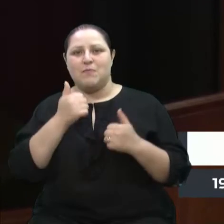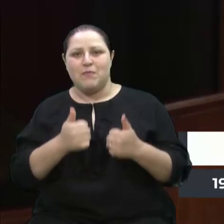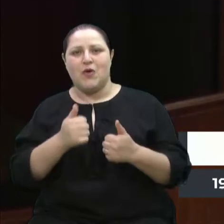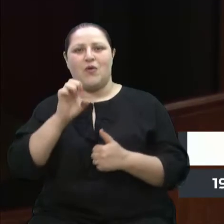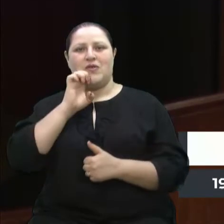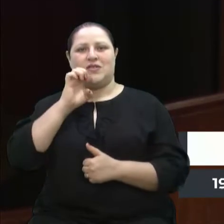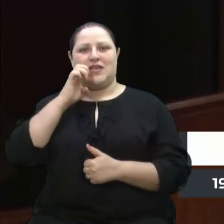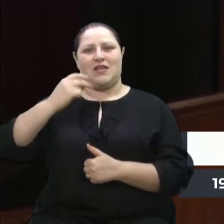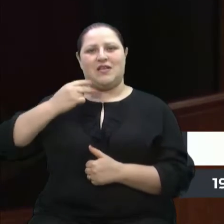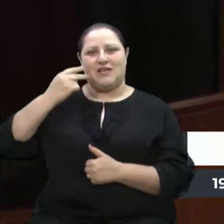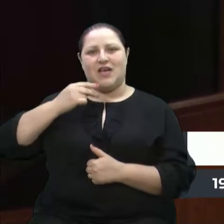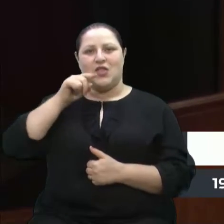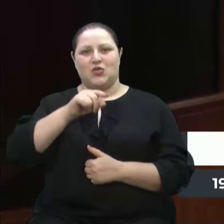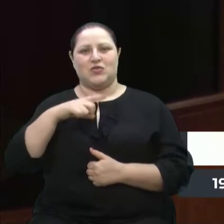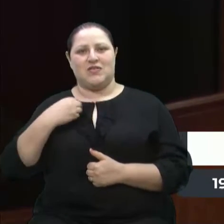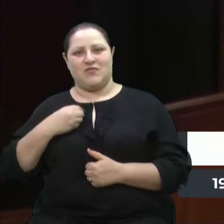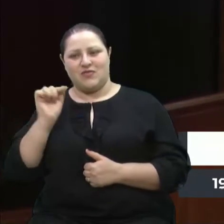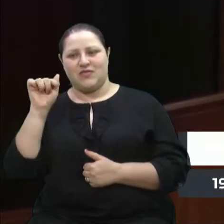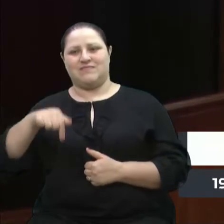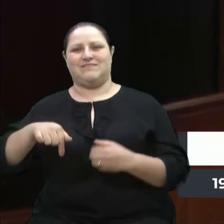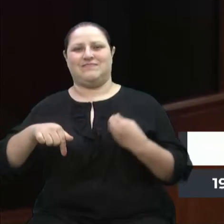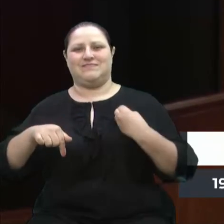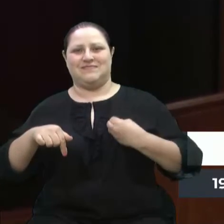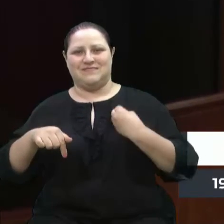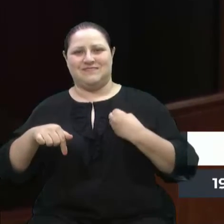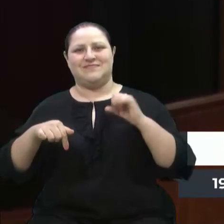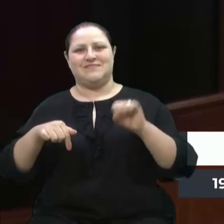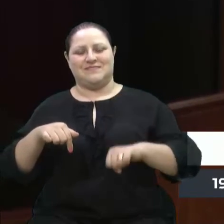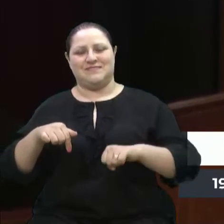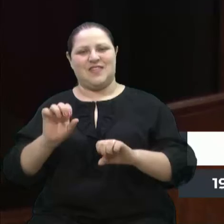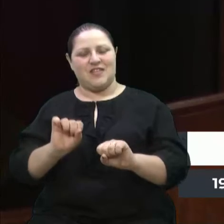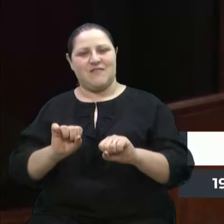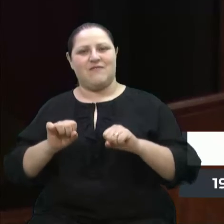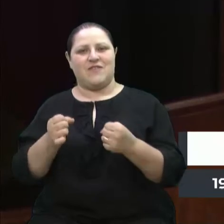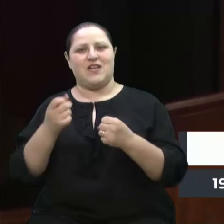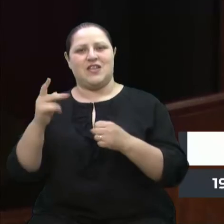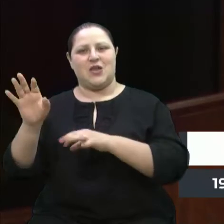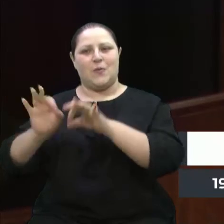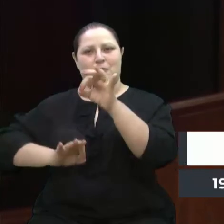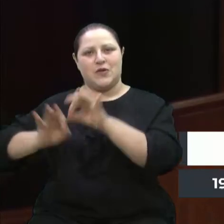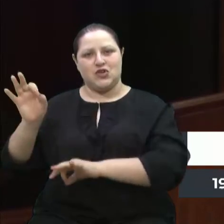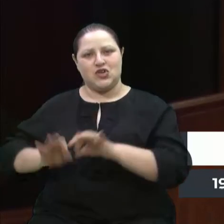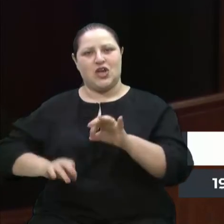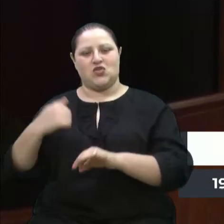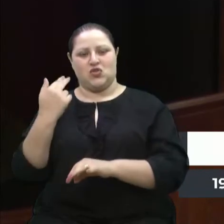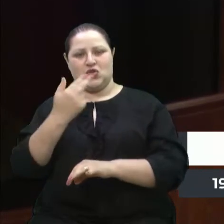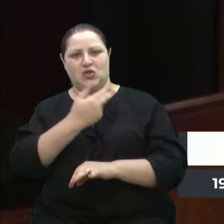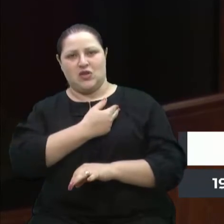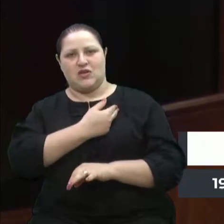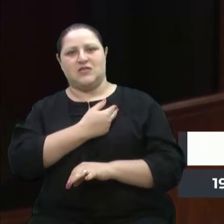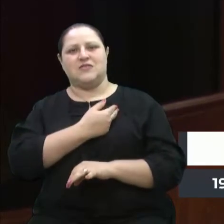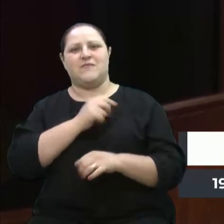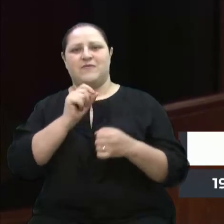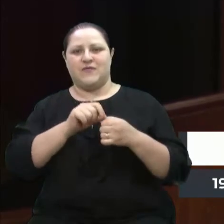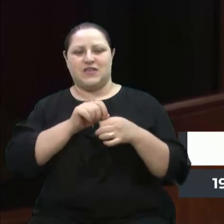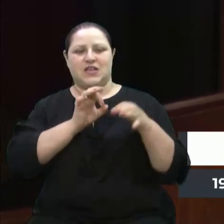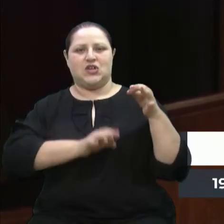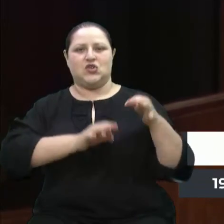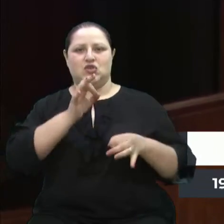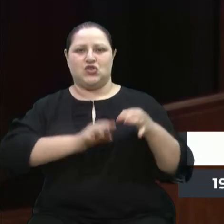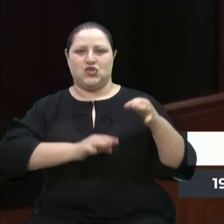Estela, que a senhora está aqui hoje para defender o seu projeto e para a gente fazer